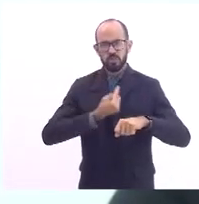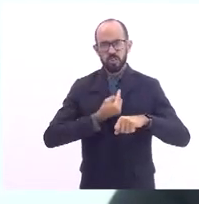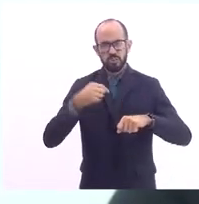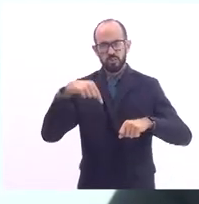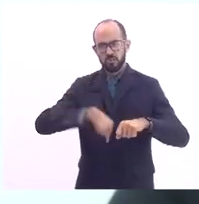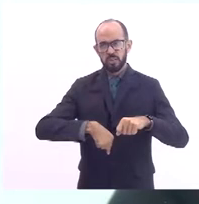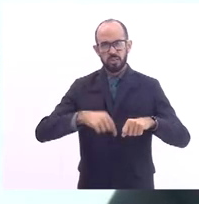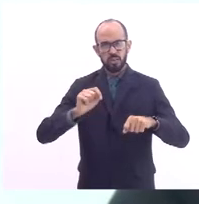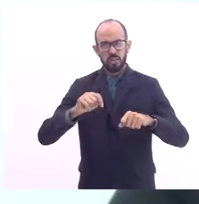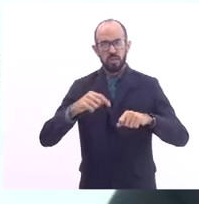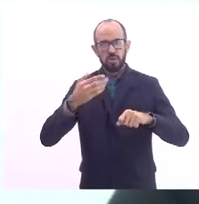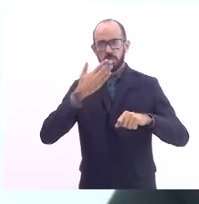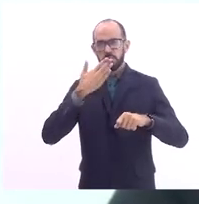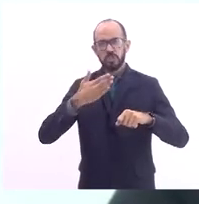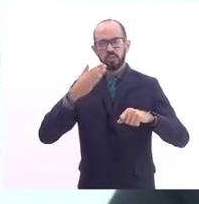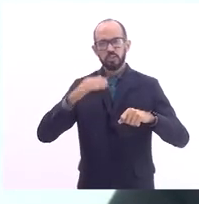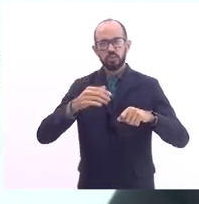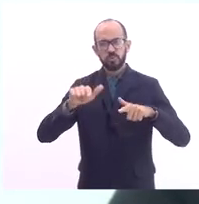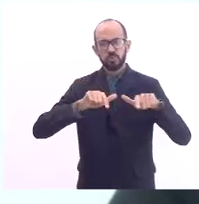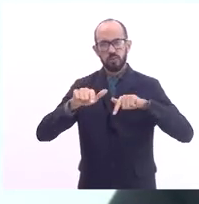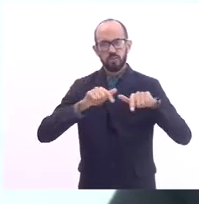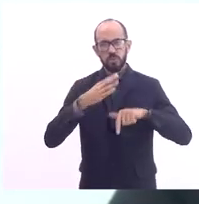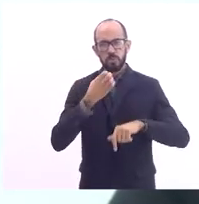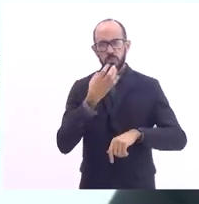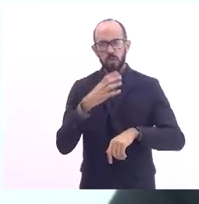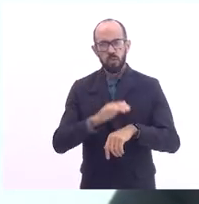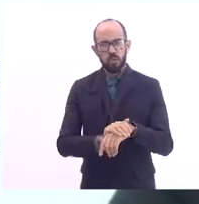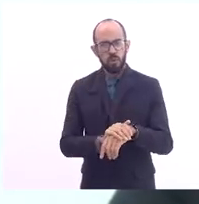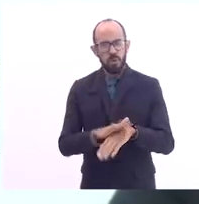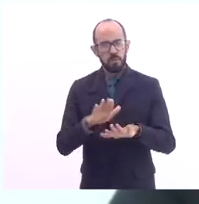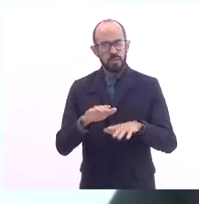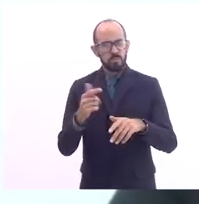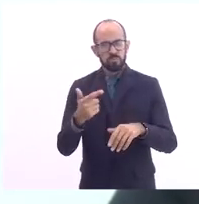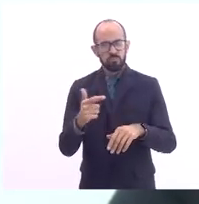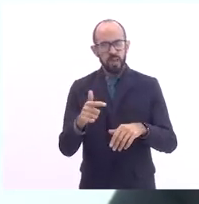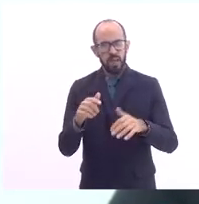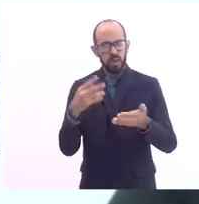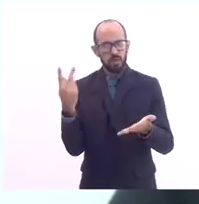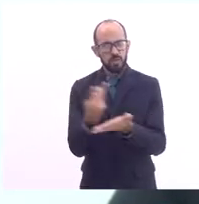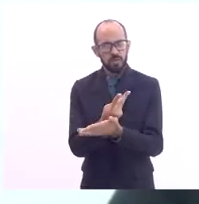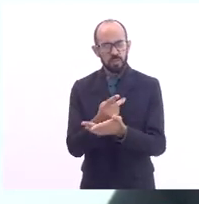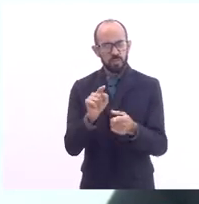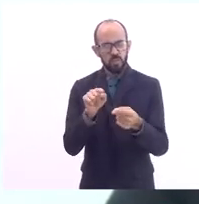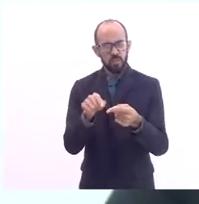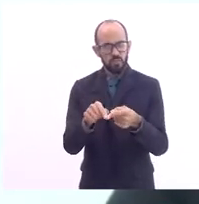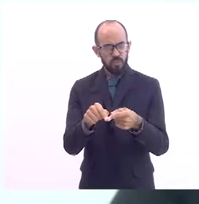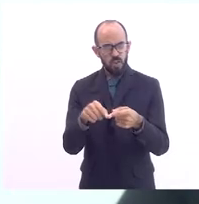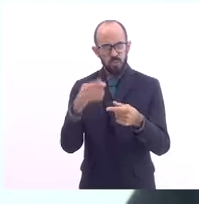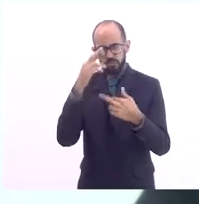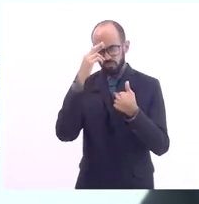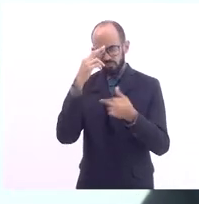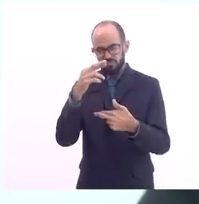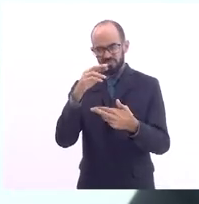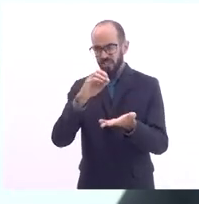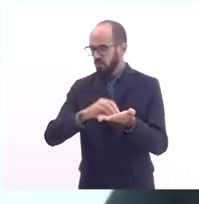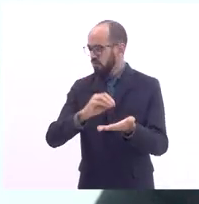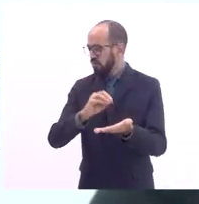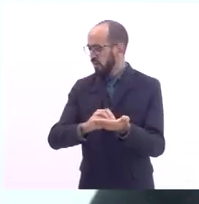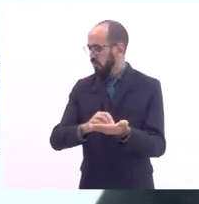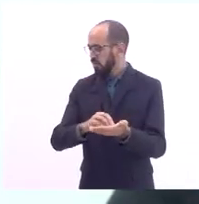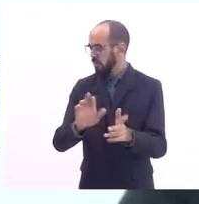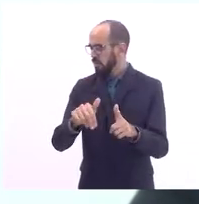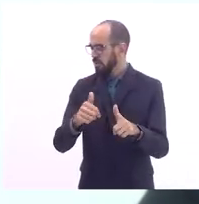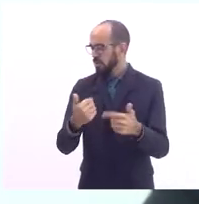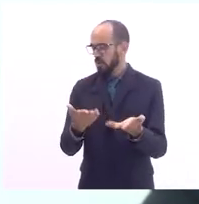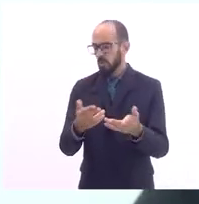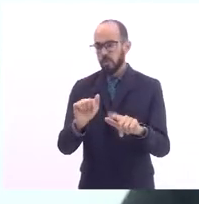respeito. Infelizmente, não está havendo, eu estou informando o foco do desrespeito, o foco maior. A par disso,